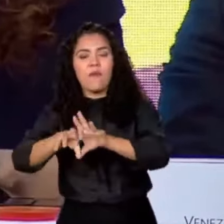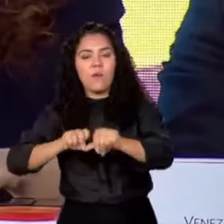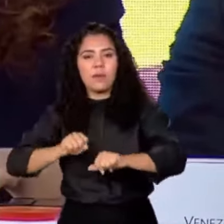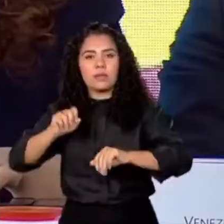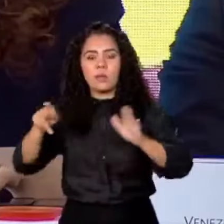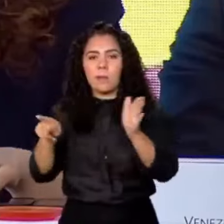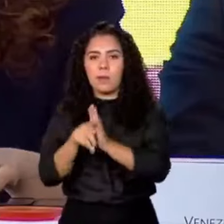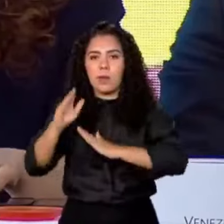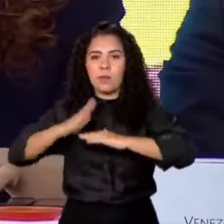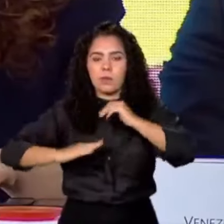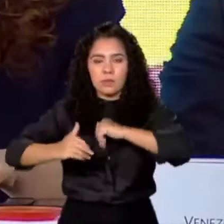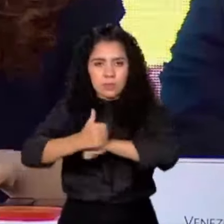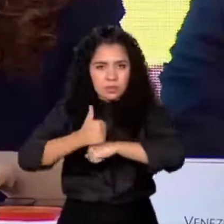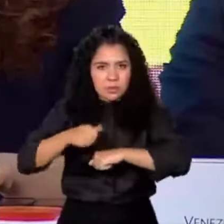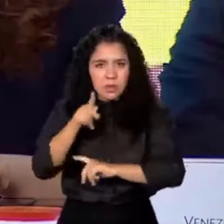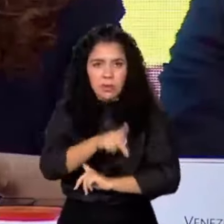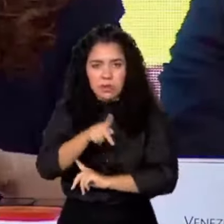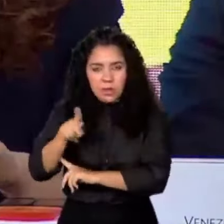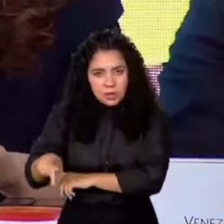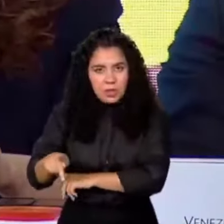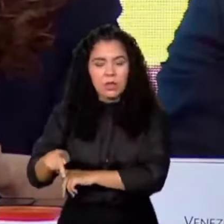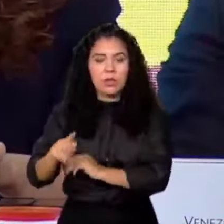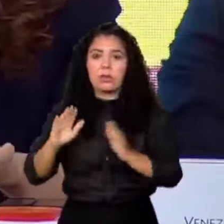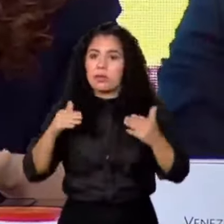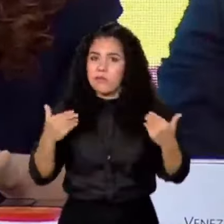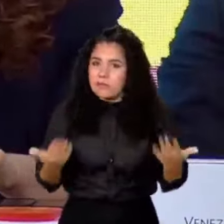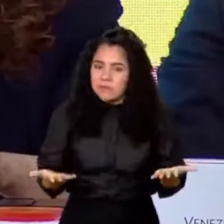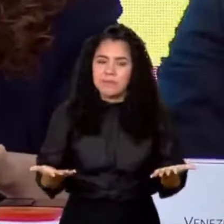diretamente as universidades, enfim. Então, estou só aqui,